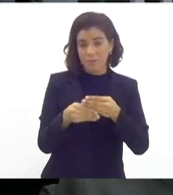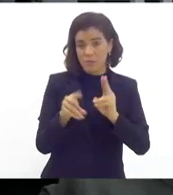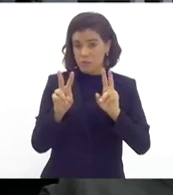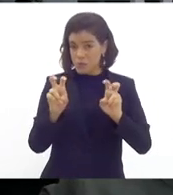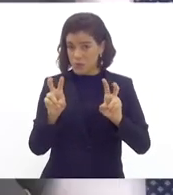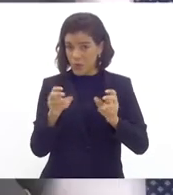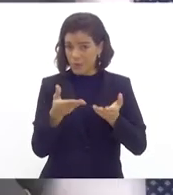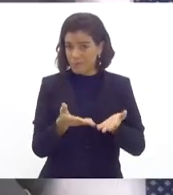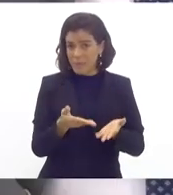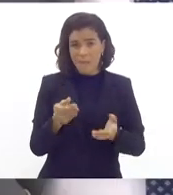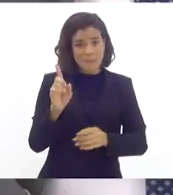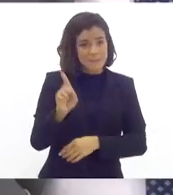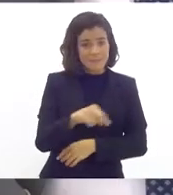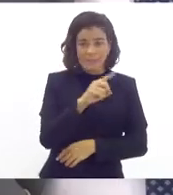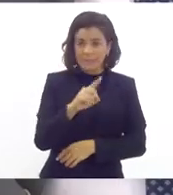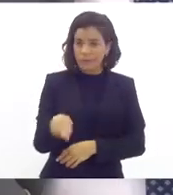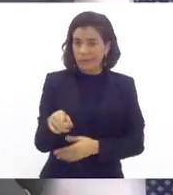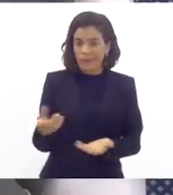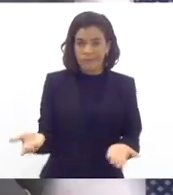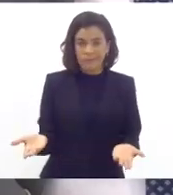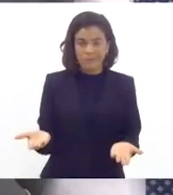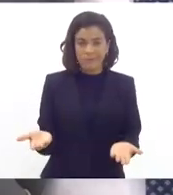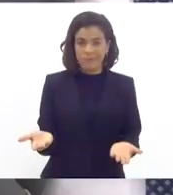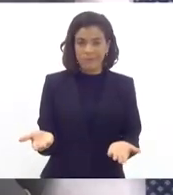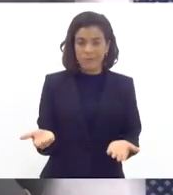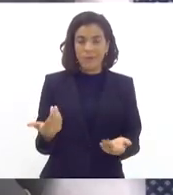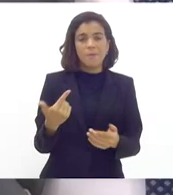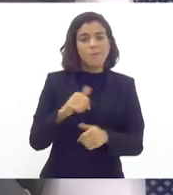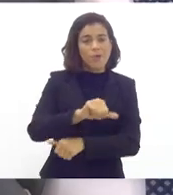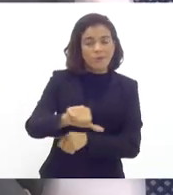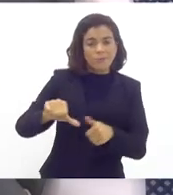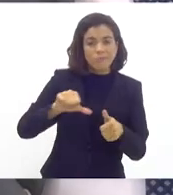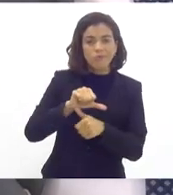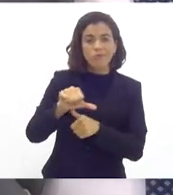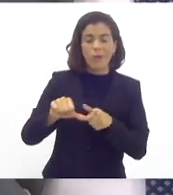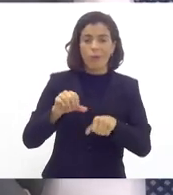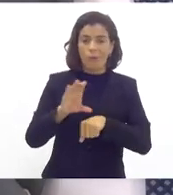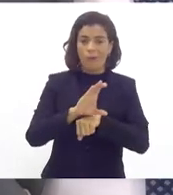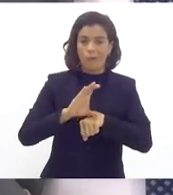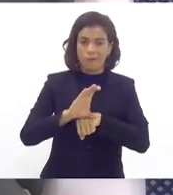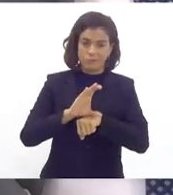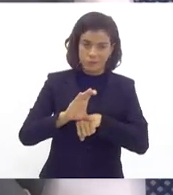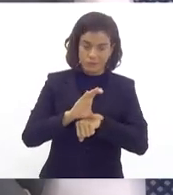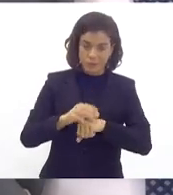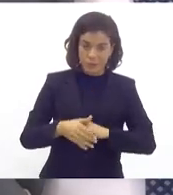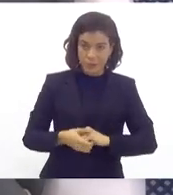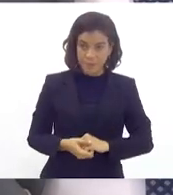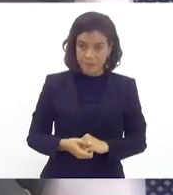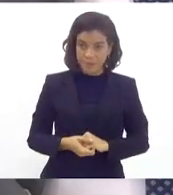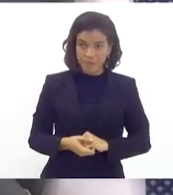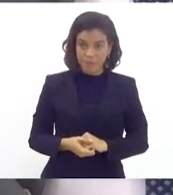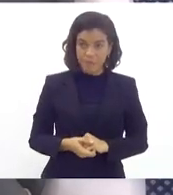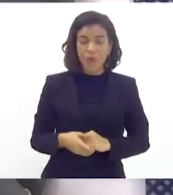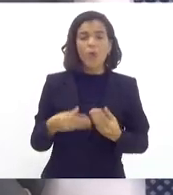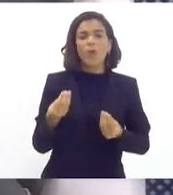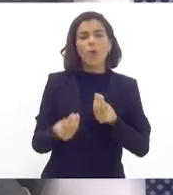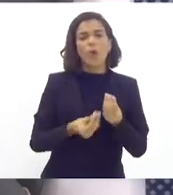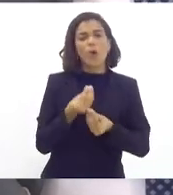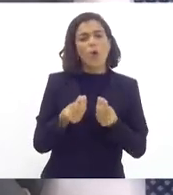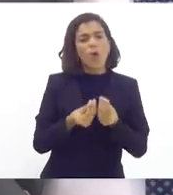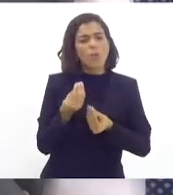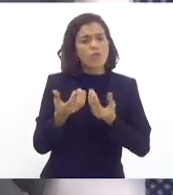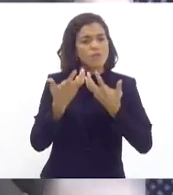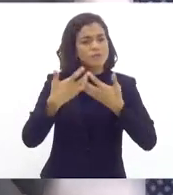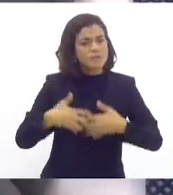tem que ser mudada, né? A partir da mudança constitucional. E qual seria essa mudança que